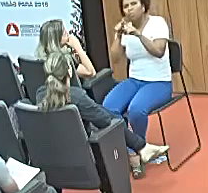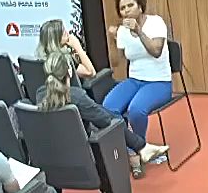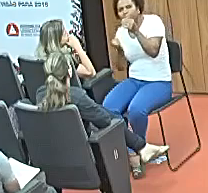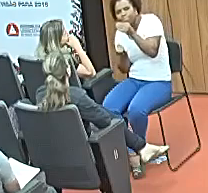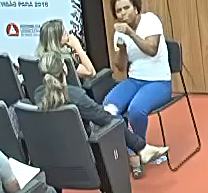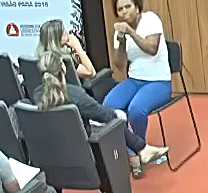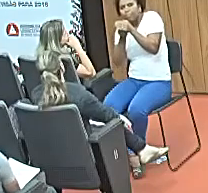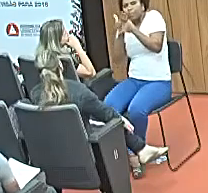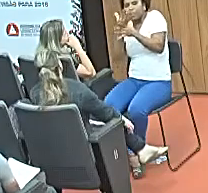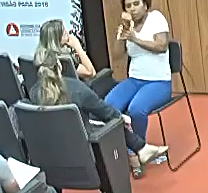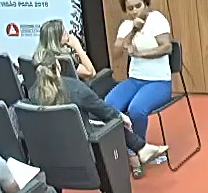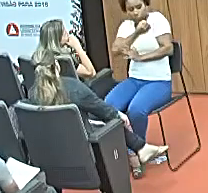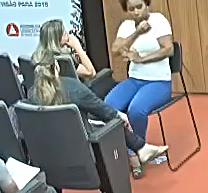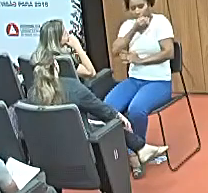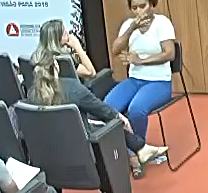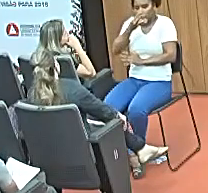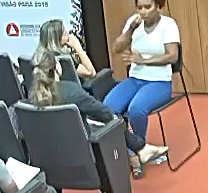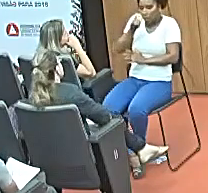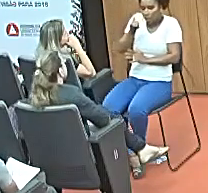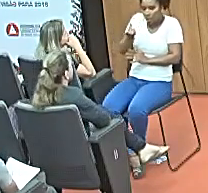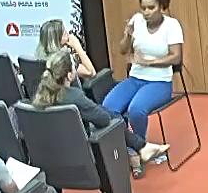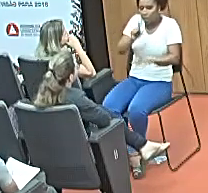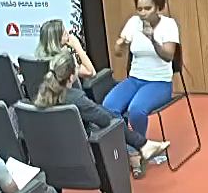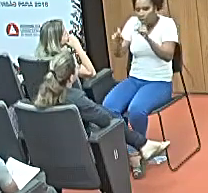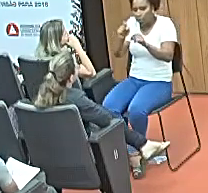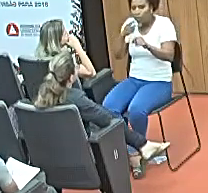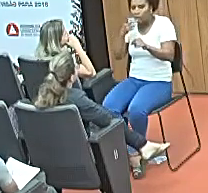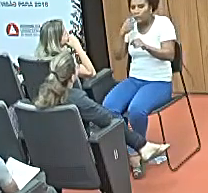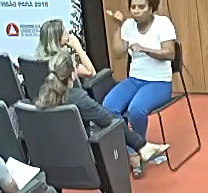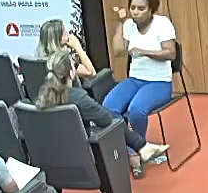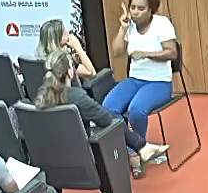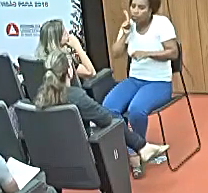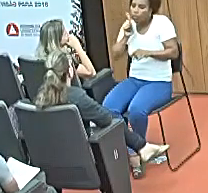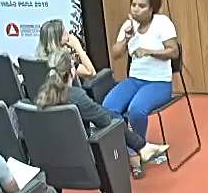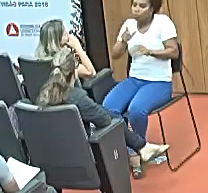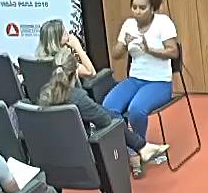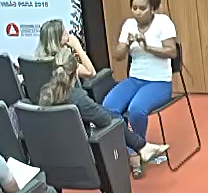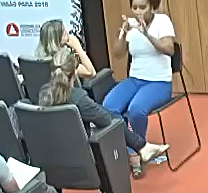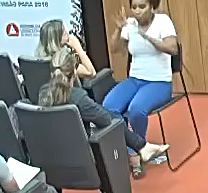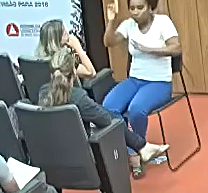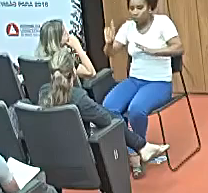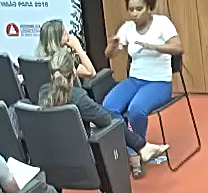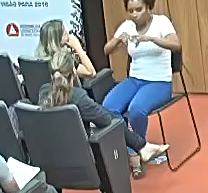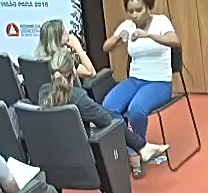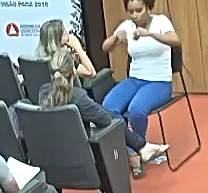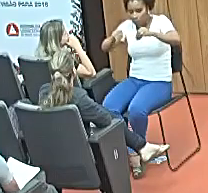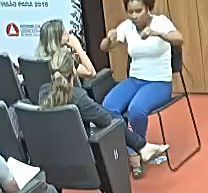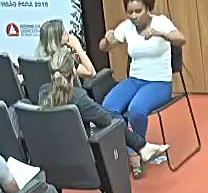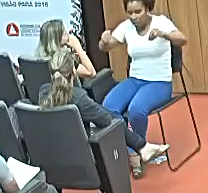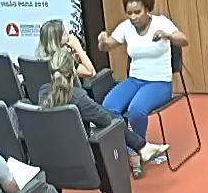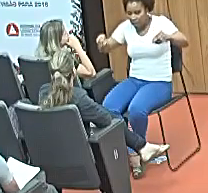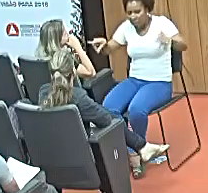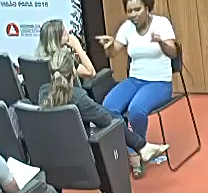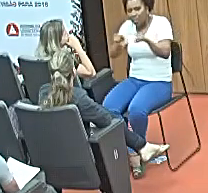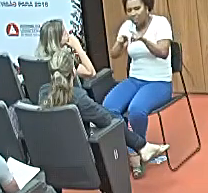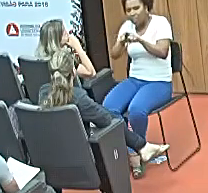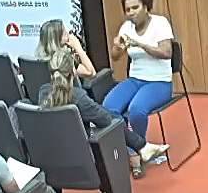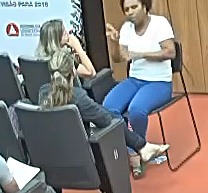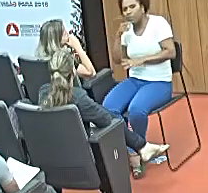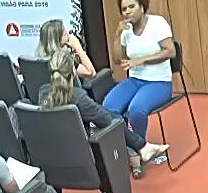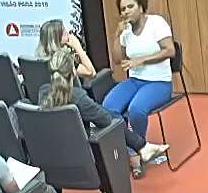46 regularização fundiária e acesso a terra destinada a ação destinada a discriminação